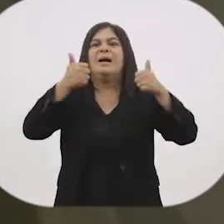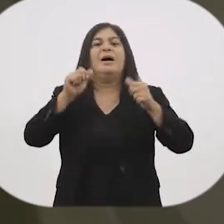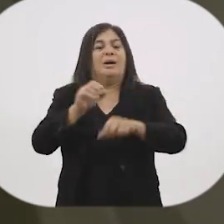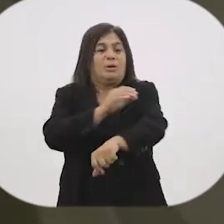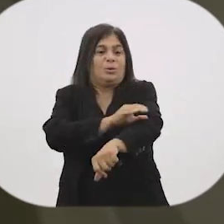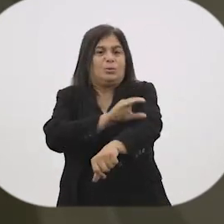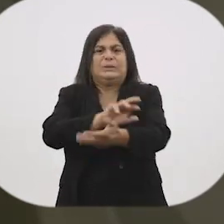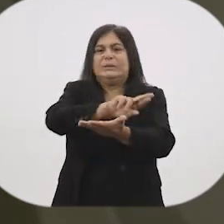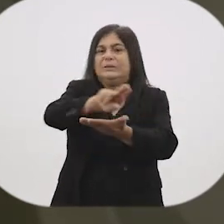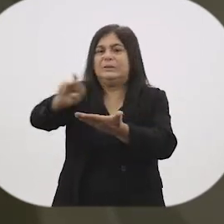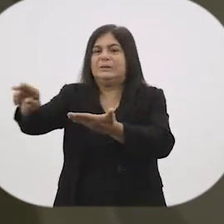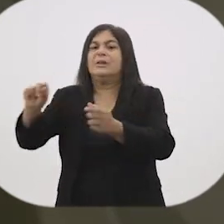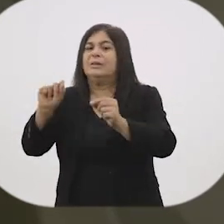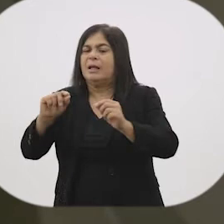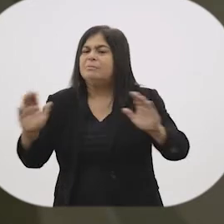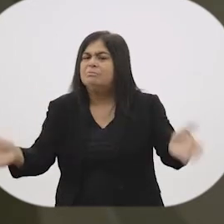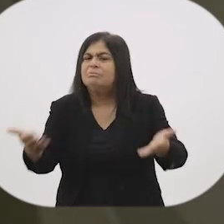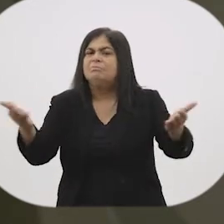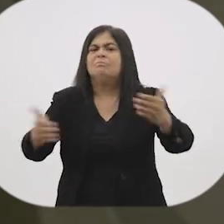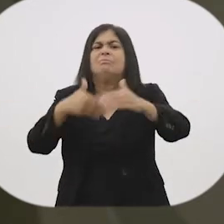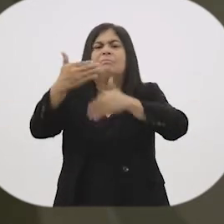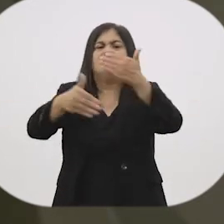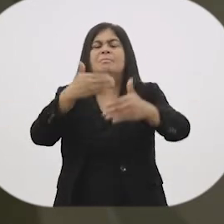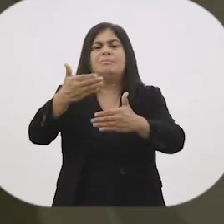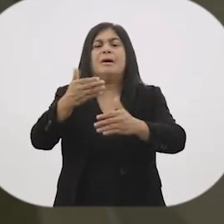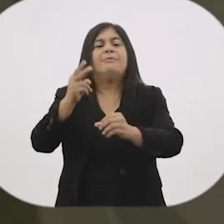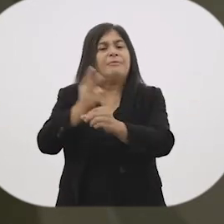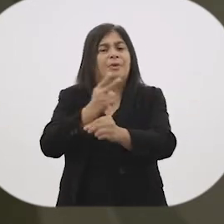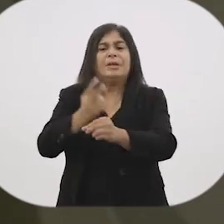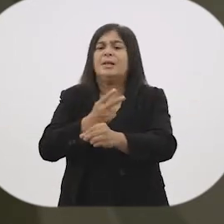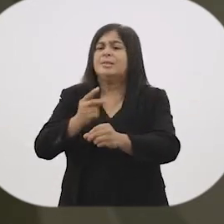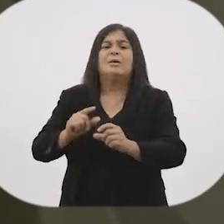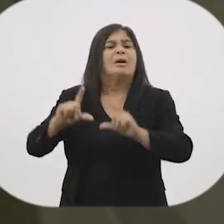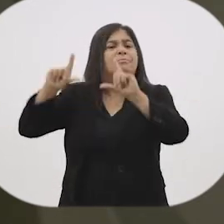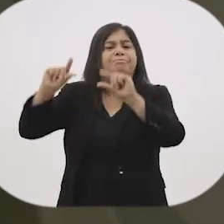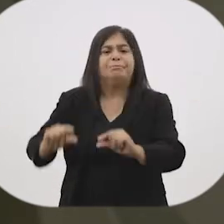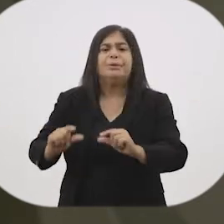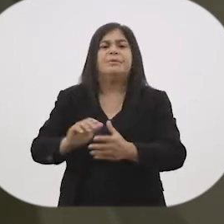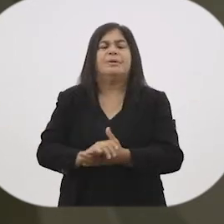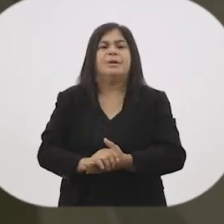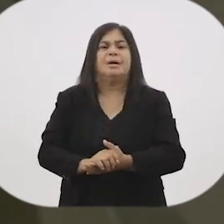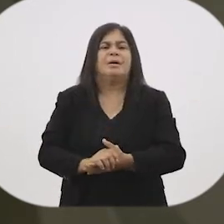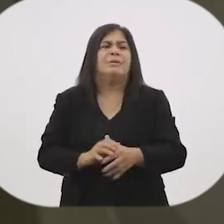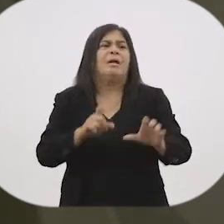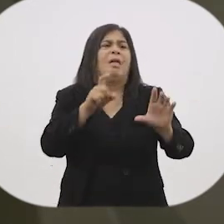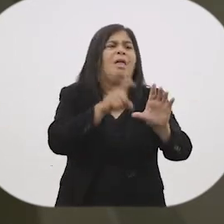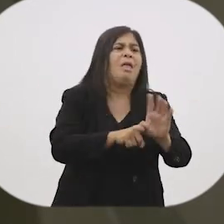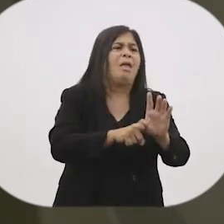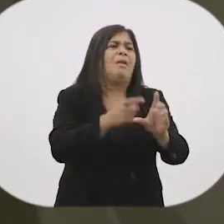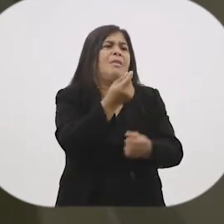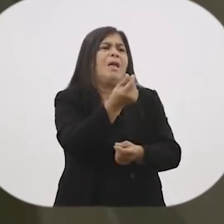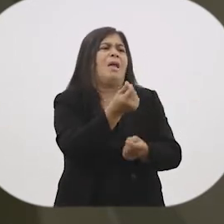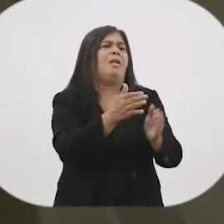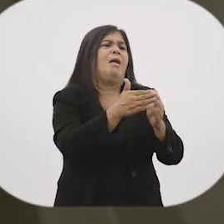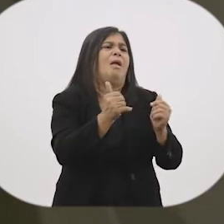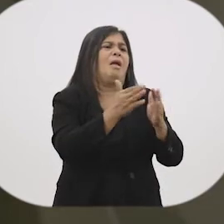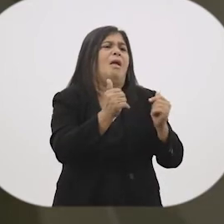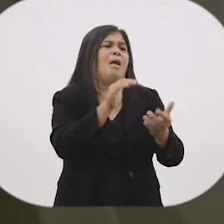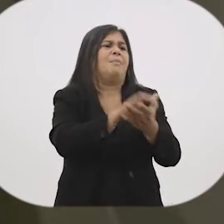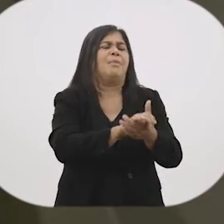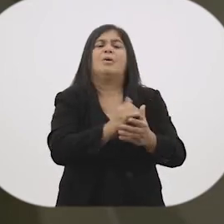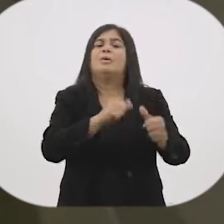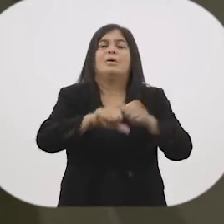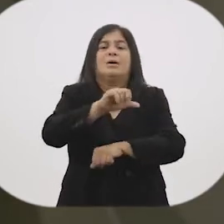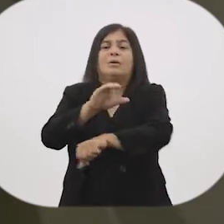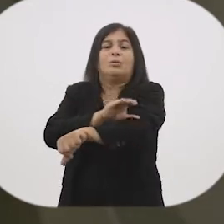fazerem cursos profissionalizantes que é uma forma de quebrar o ciclo da violência aquelas mulheres que estão lá com a dependência financeira quando elas vão